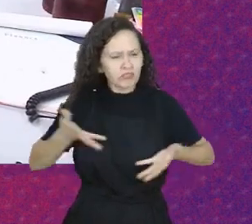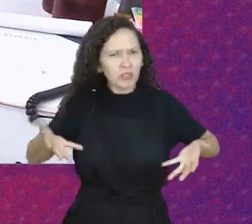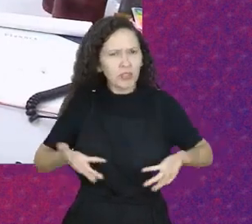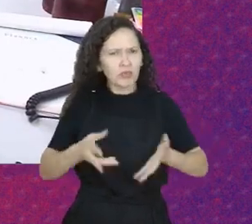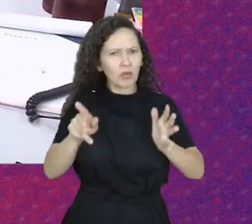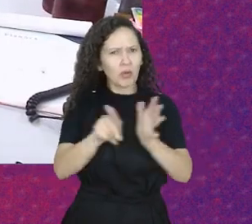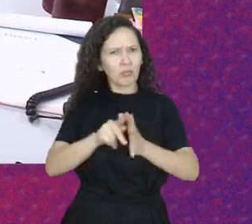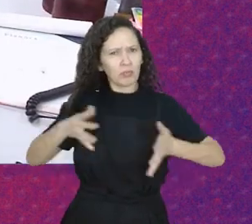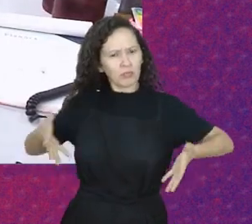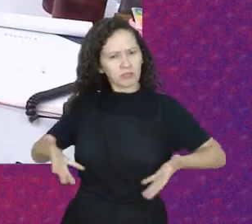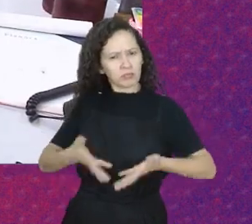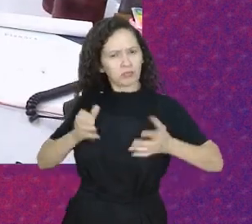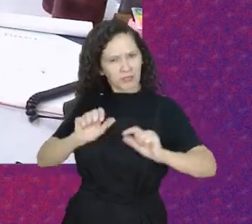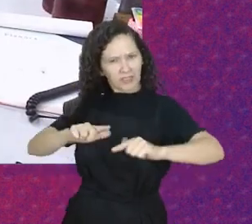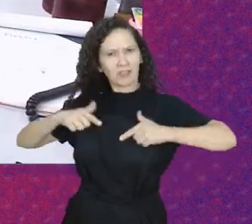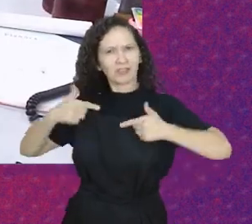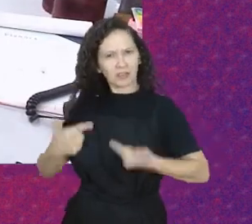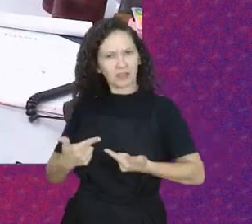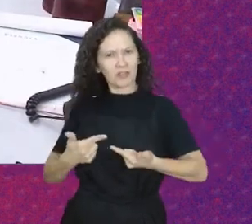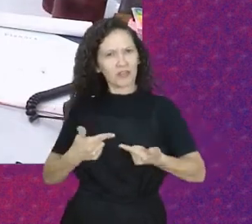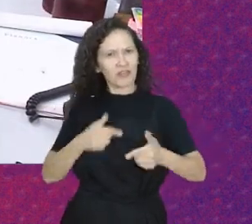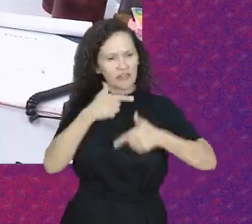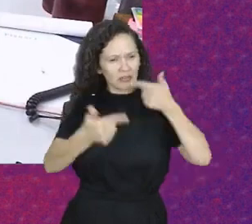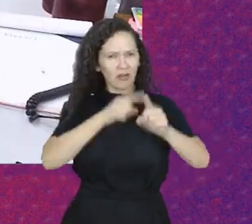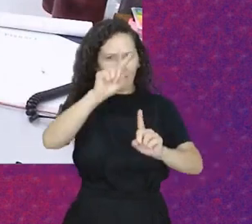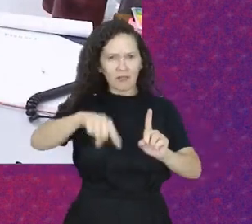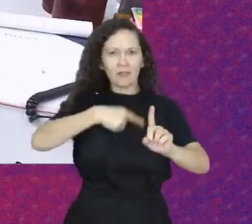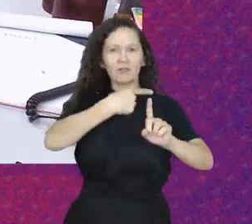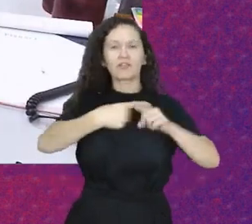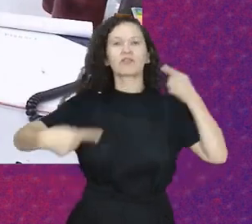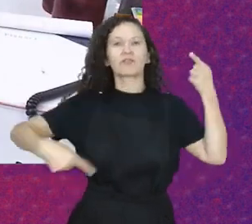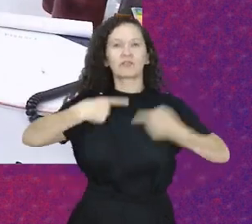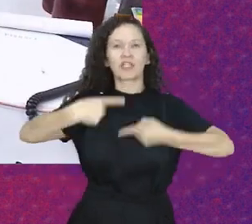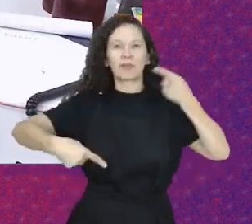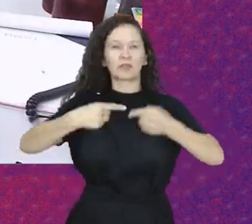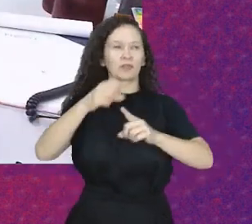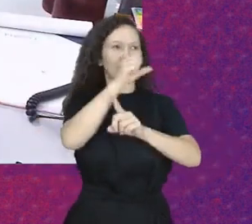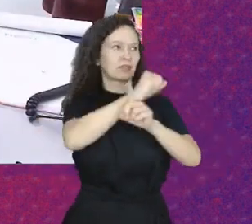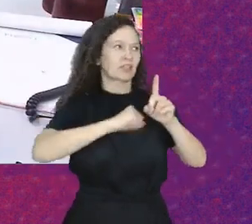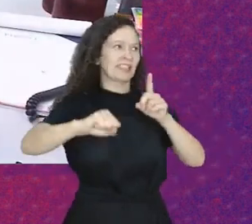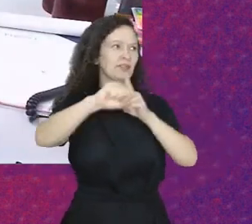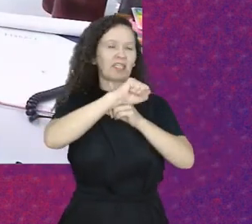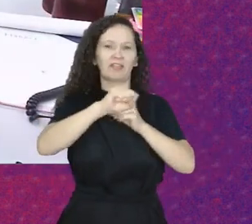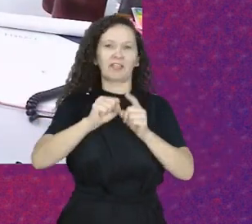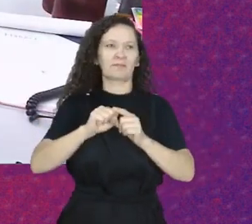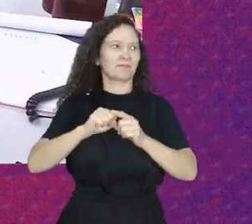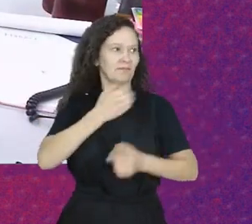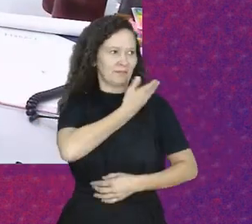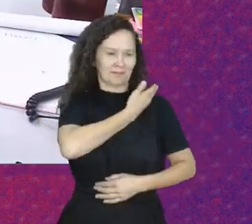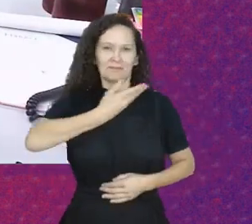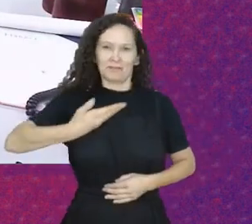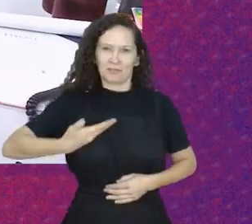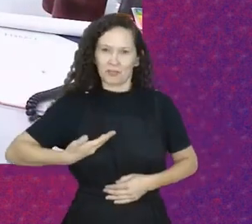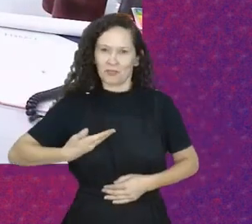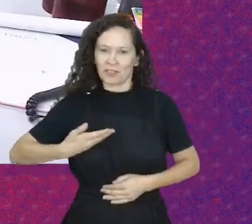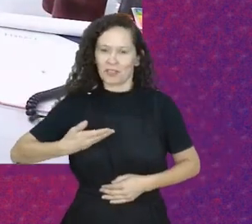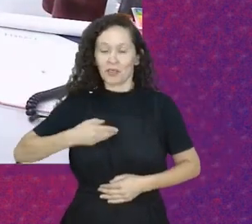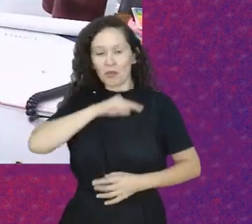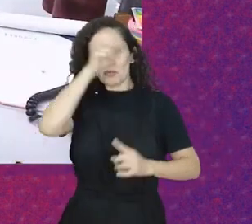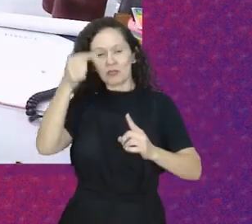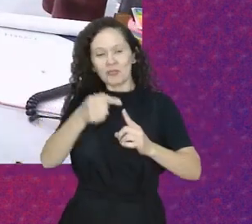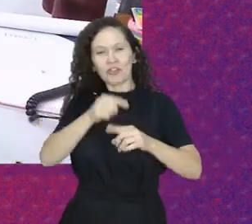fomentadoras, né, de ações afirmativas, de políticas sociais públicas, né, voltadas para